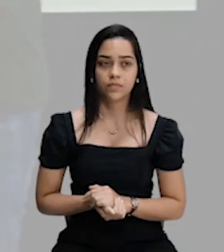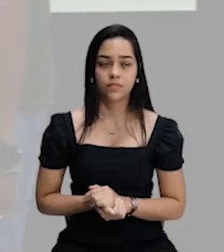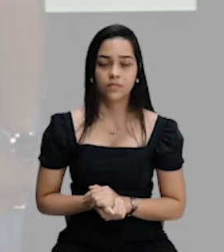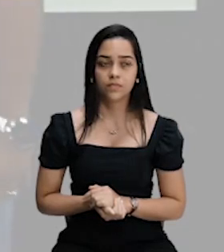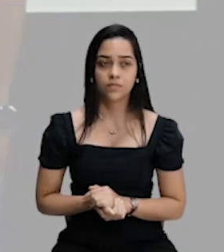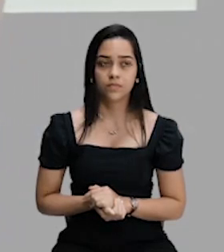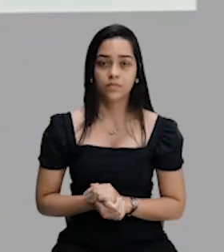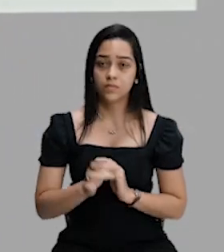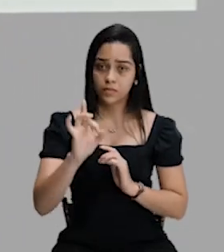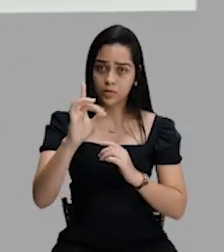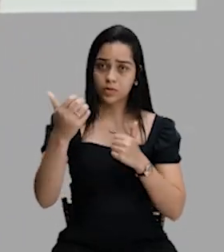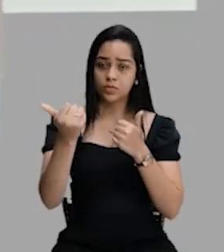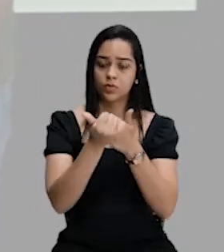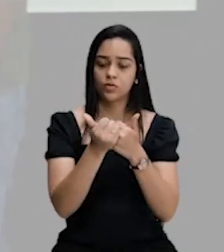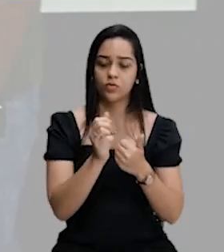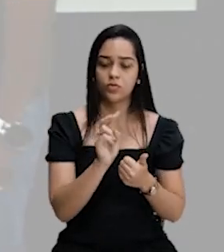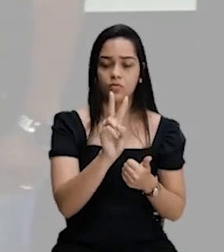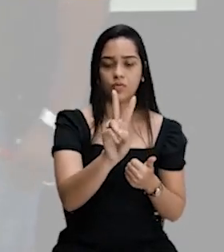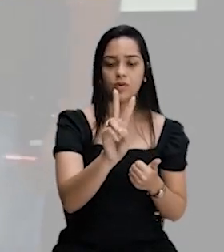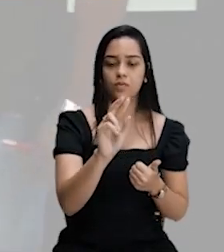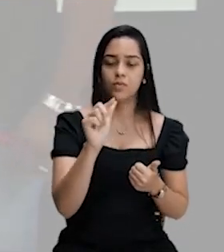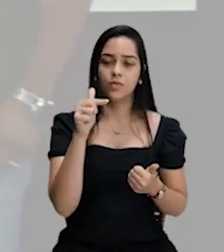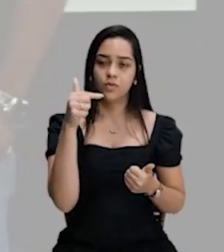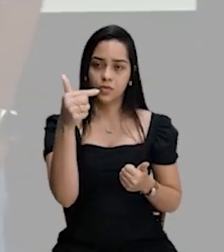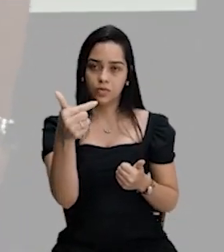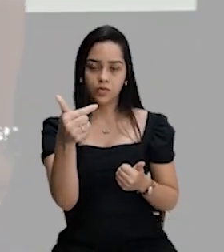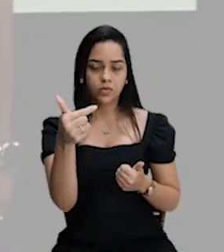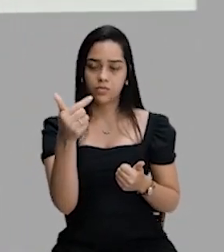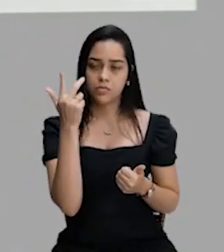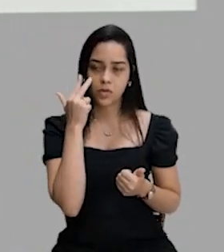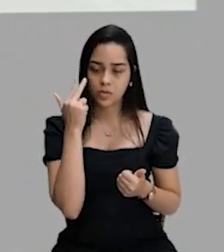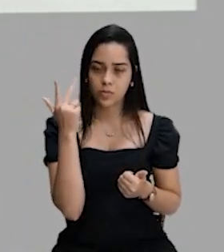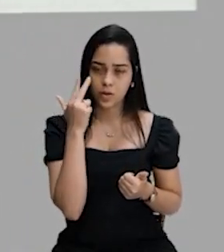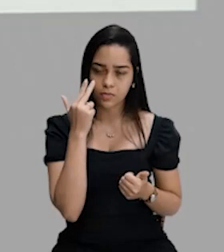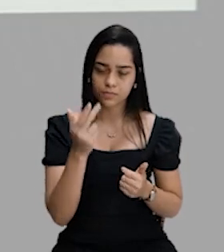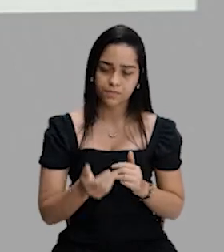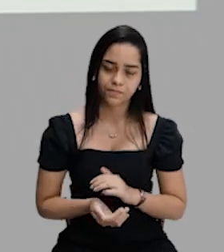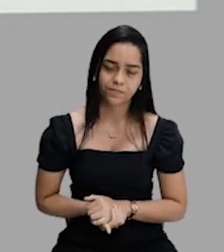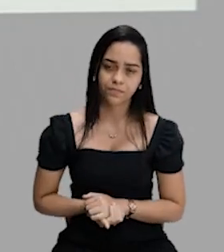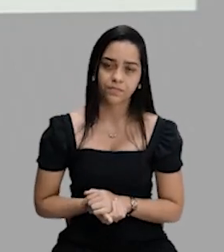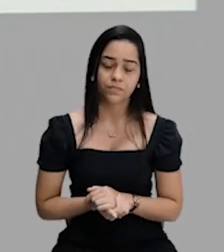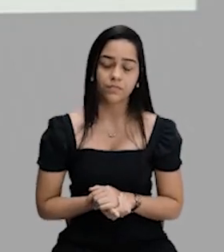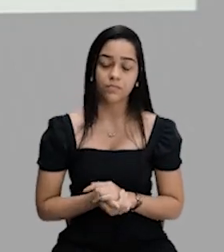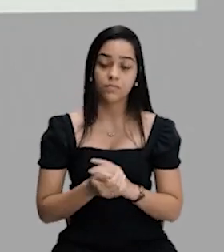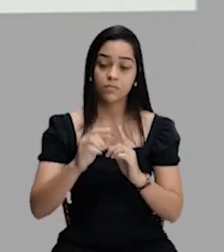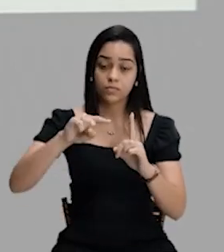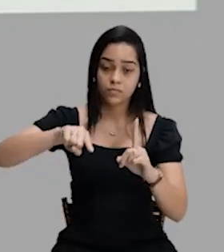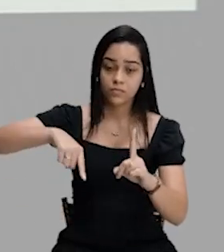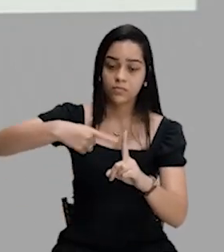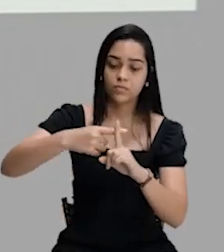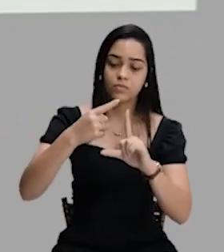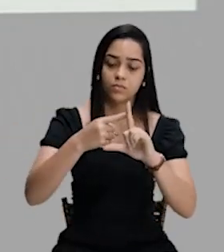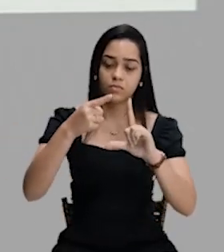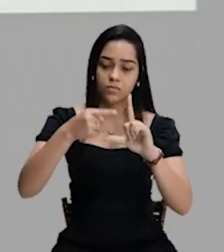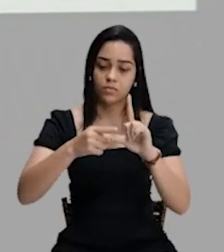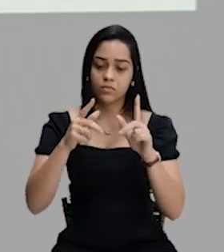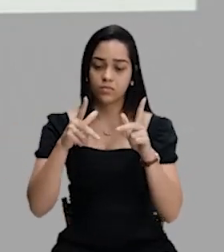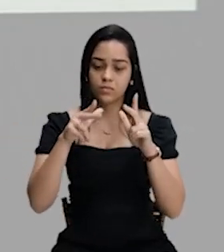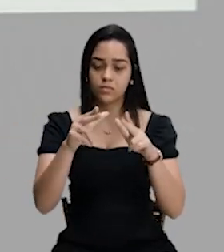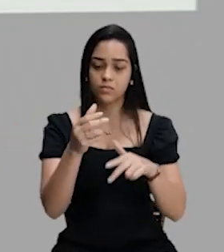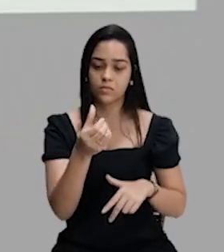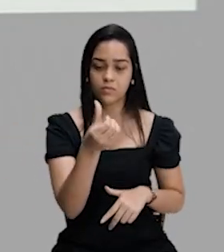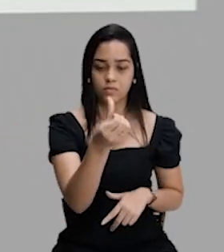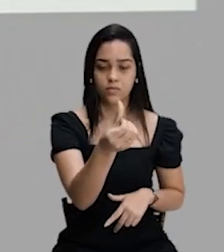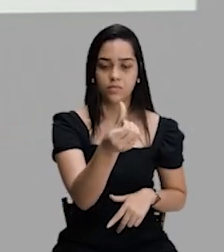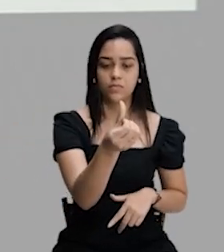certo só substituir o v por 2 tranquilamente então a soma dos ângulos internos vai ser igual a